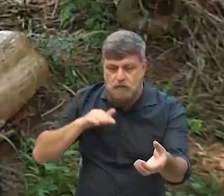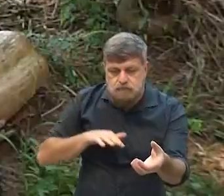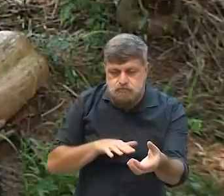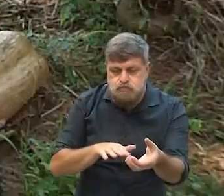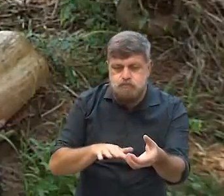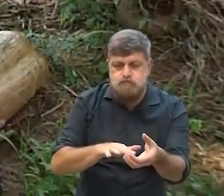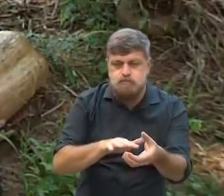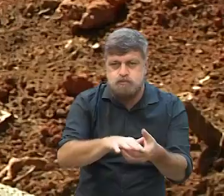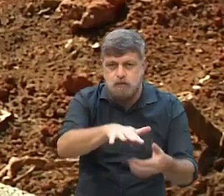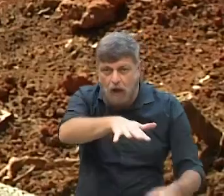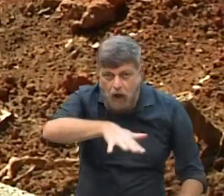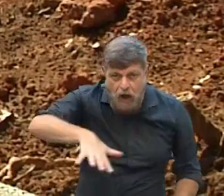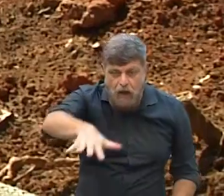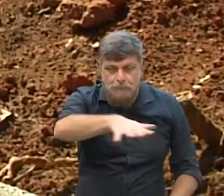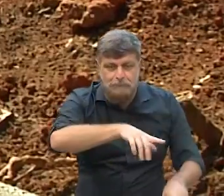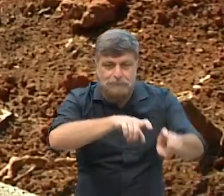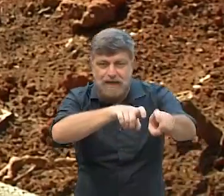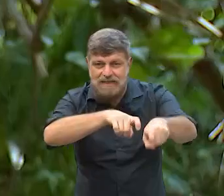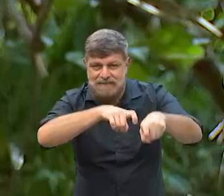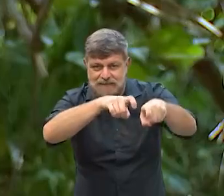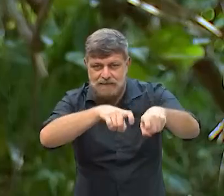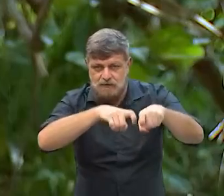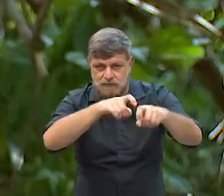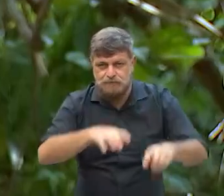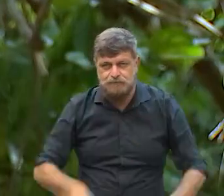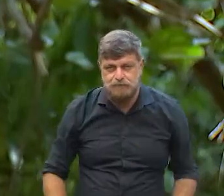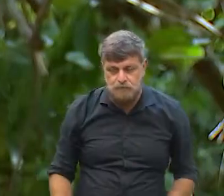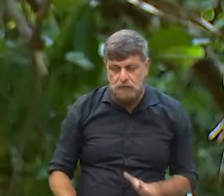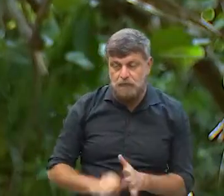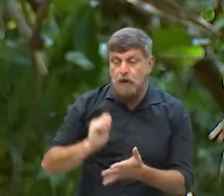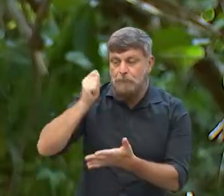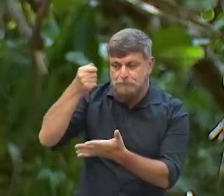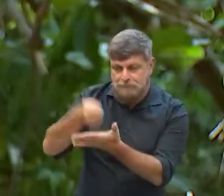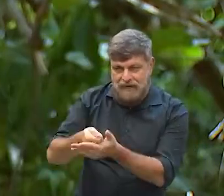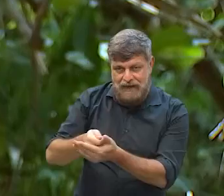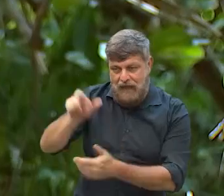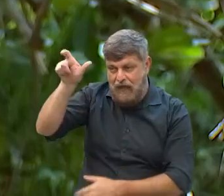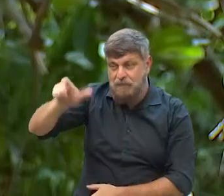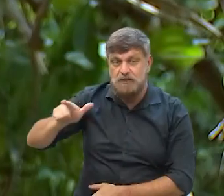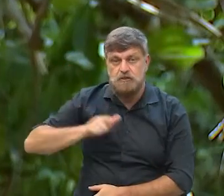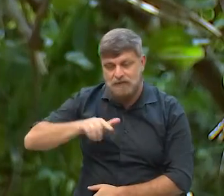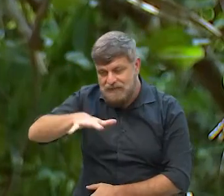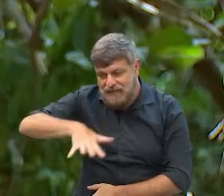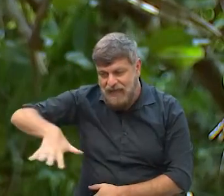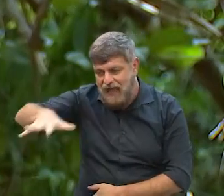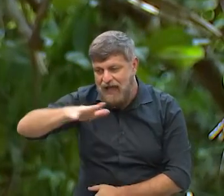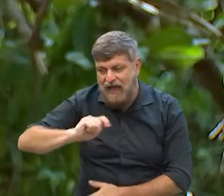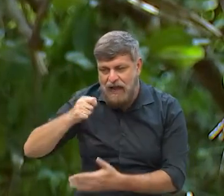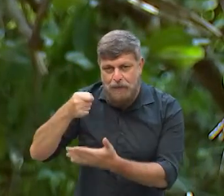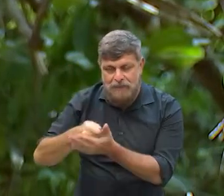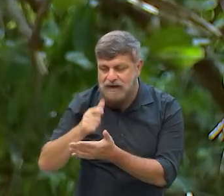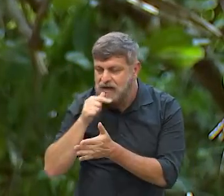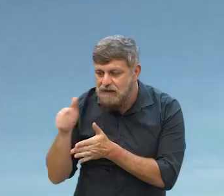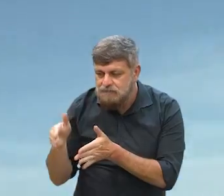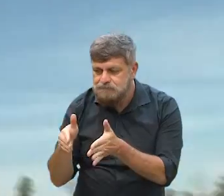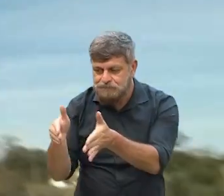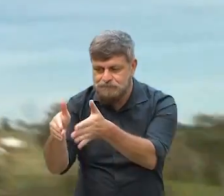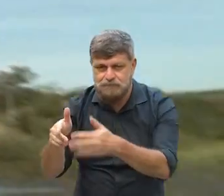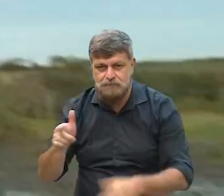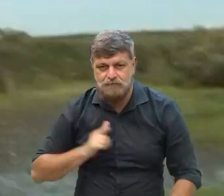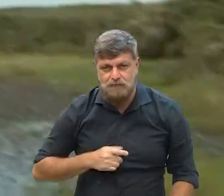esgoto para as áreas rurais da cidade. O primeiro é o pagamento por serviços ambientais, o PSA. O PSA ele